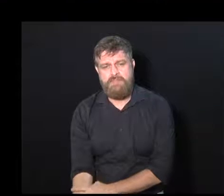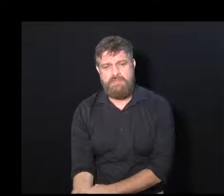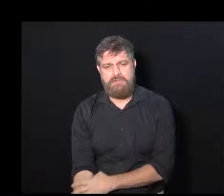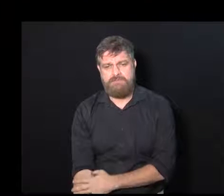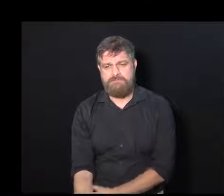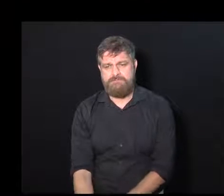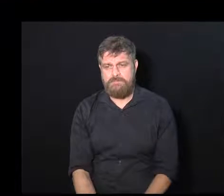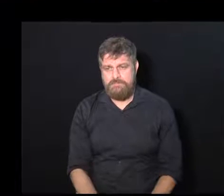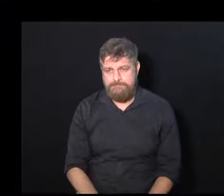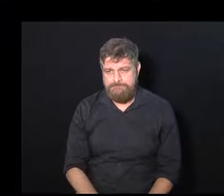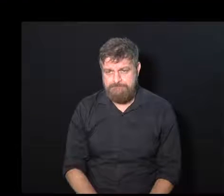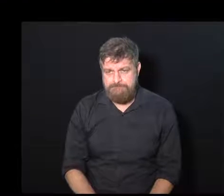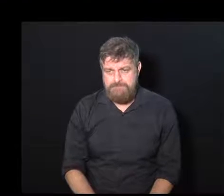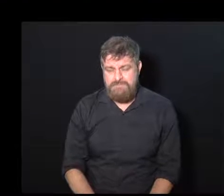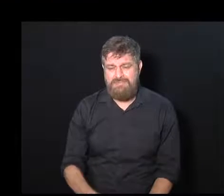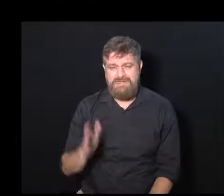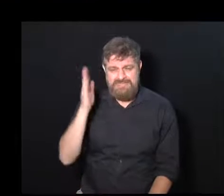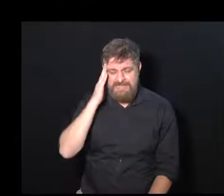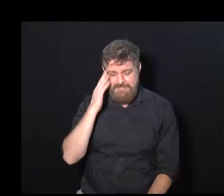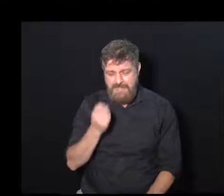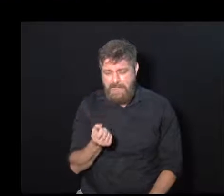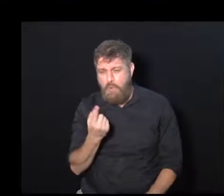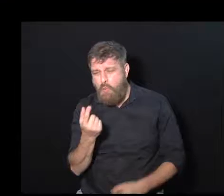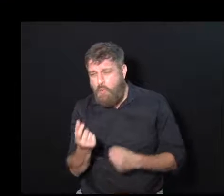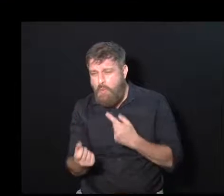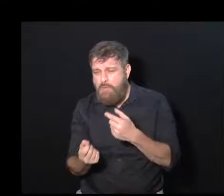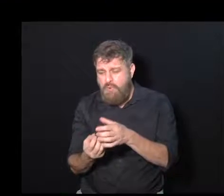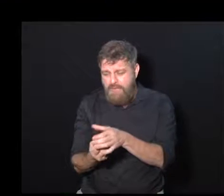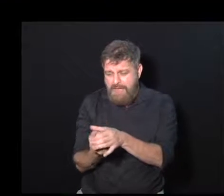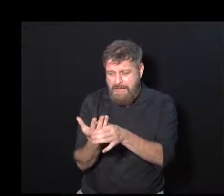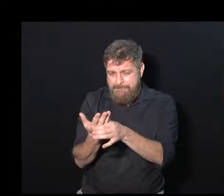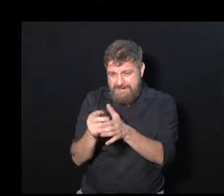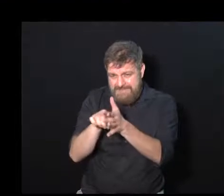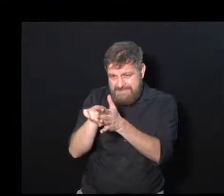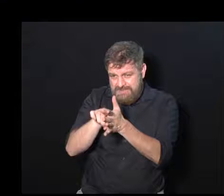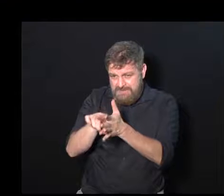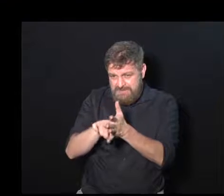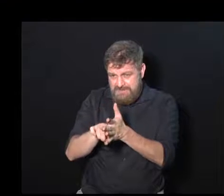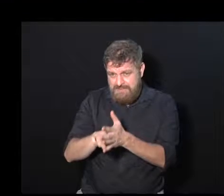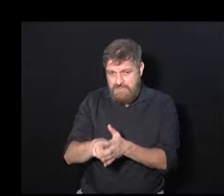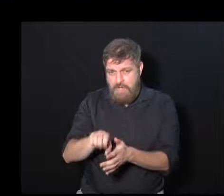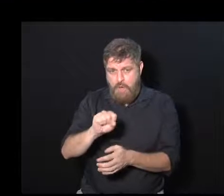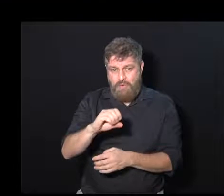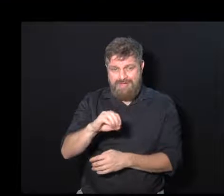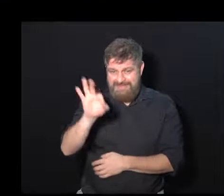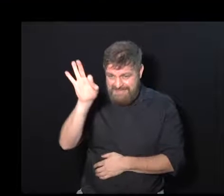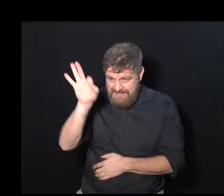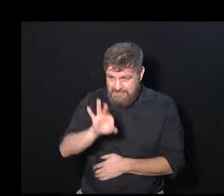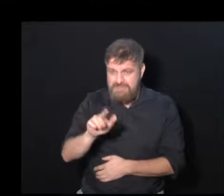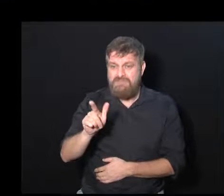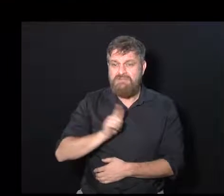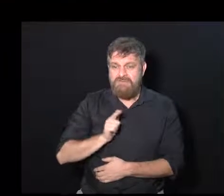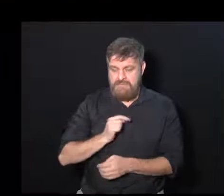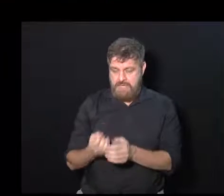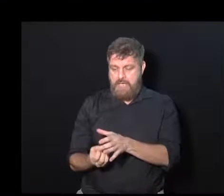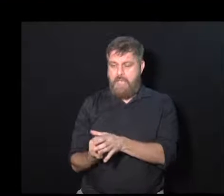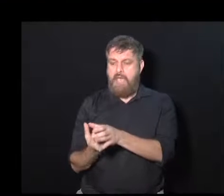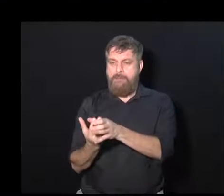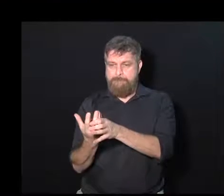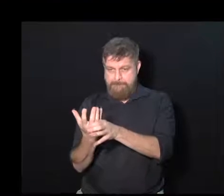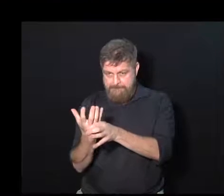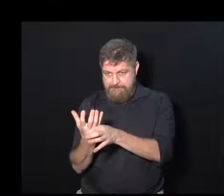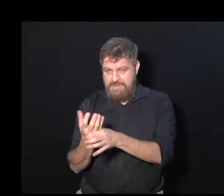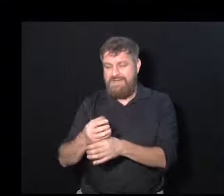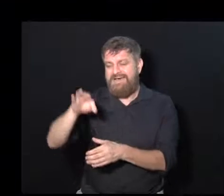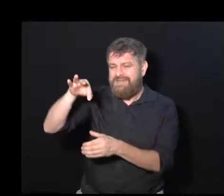E, apesar de poucas plantas serem estudadas, 80% da população ela utiliza plantas medicinais,